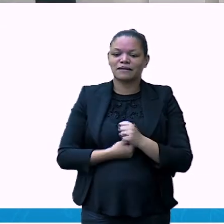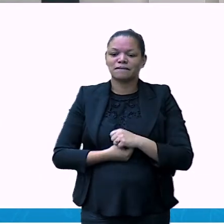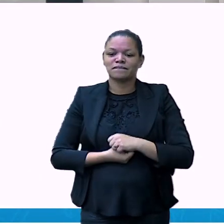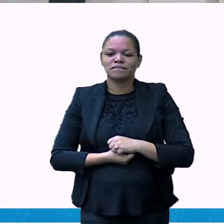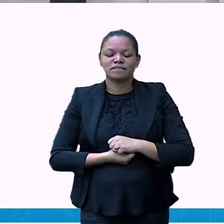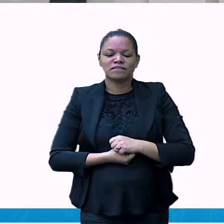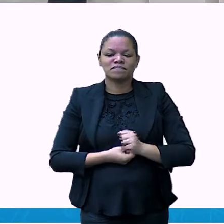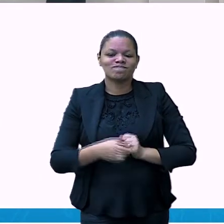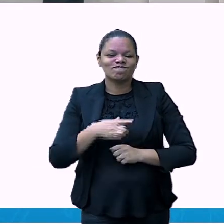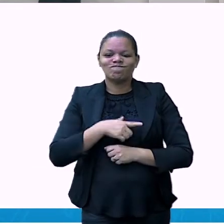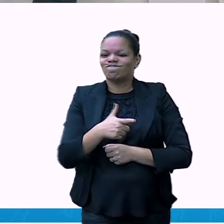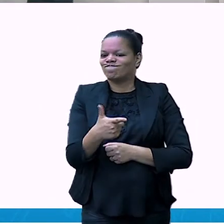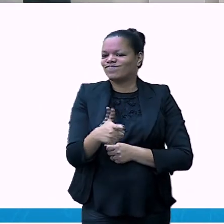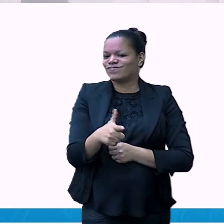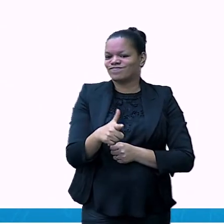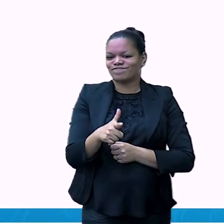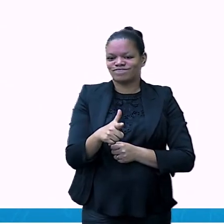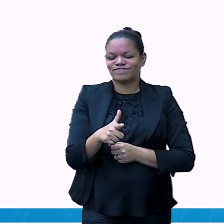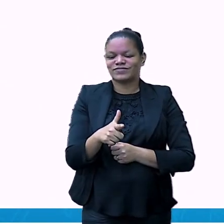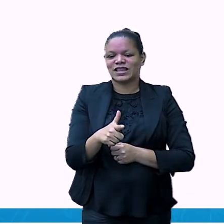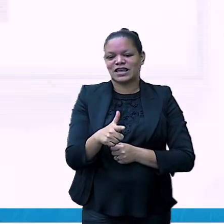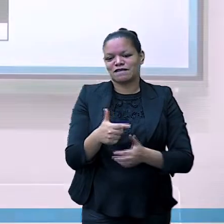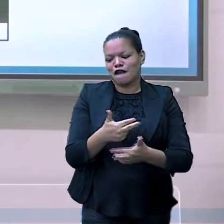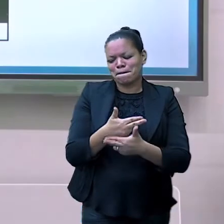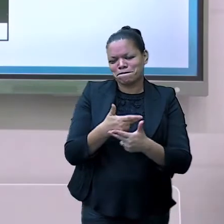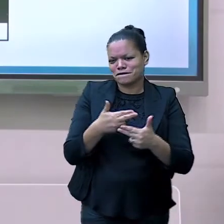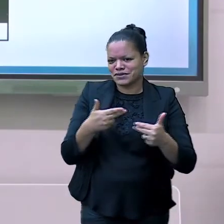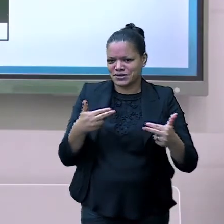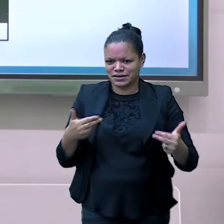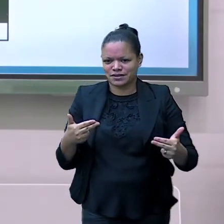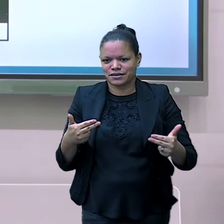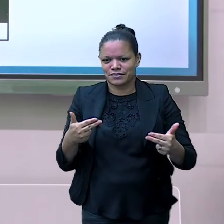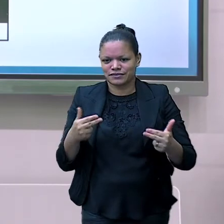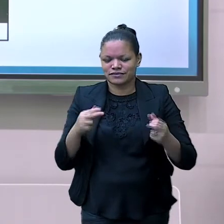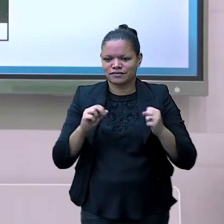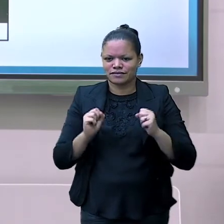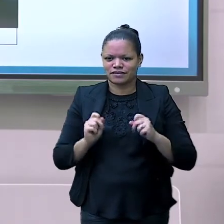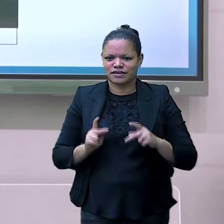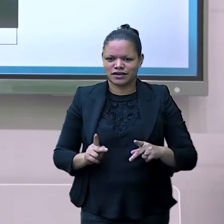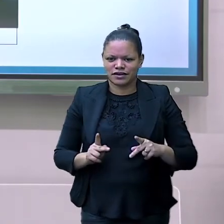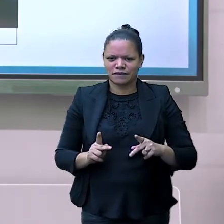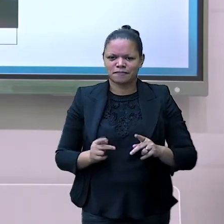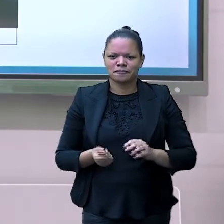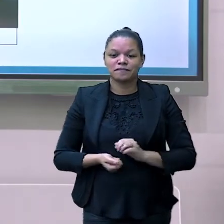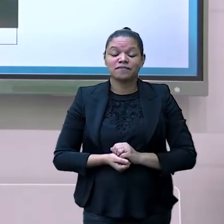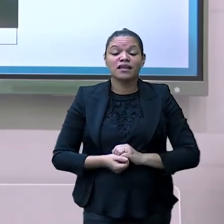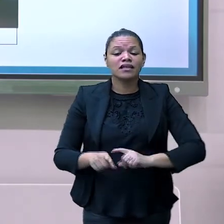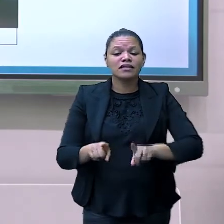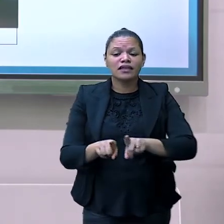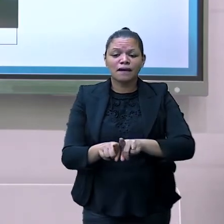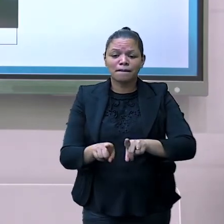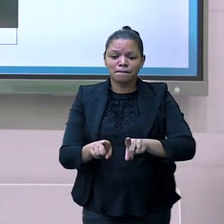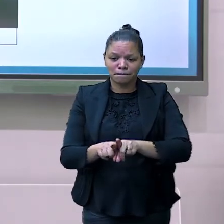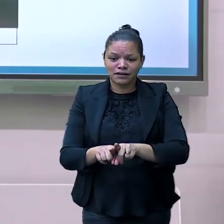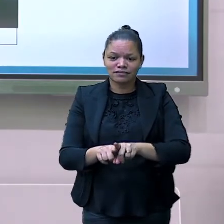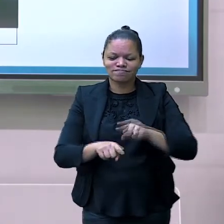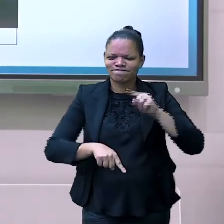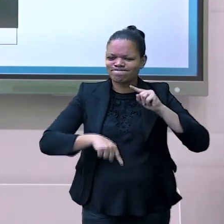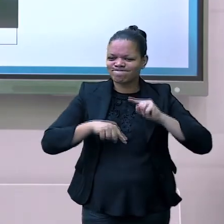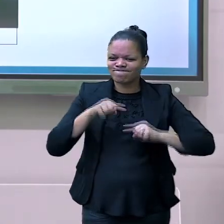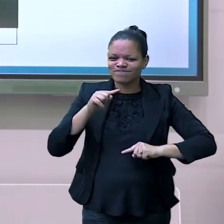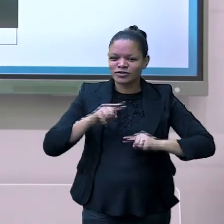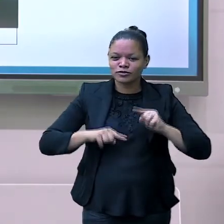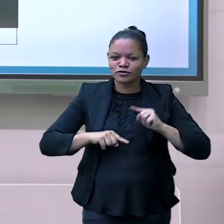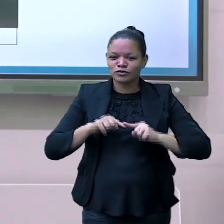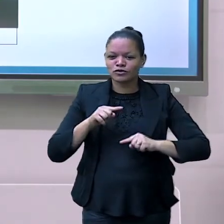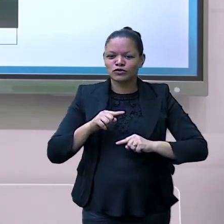peças automotivas para fazer o que? A construção ou a manutenção dos carros. Outros produtos que nós temos aqui, e eu quero